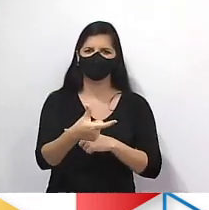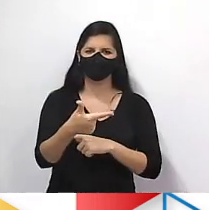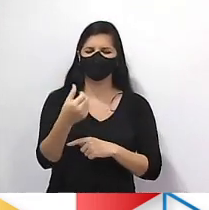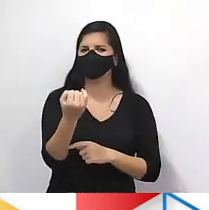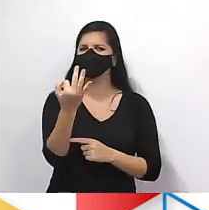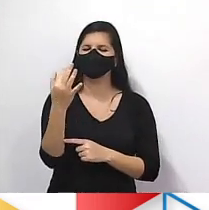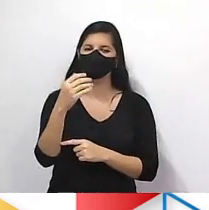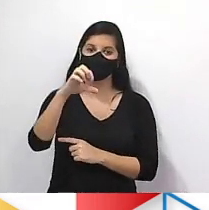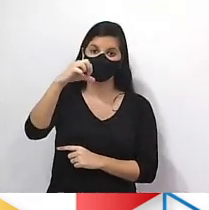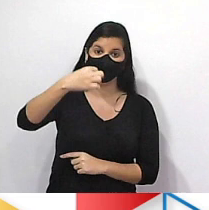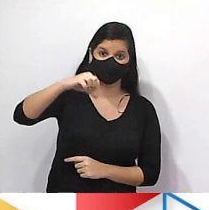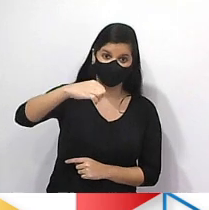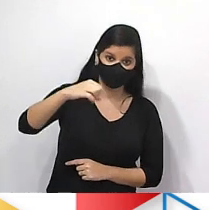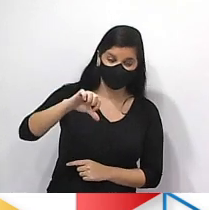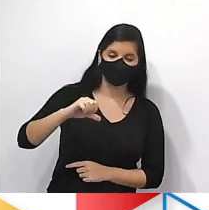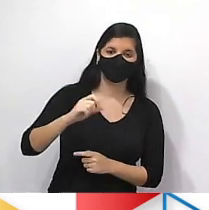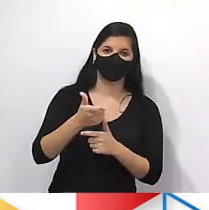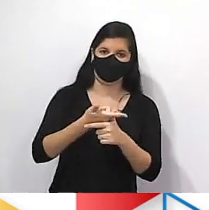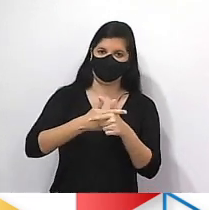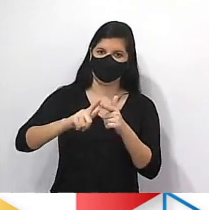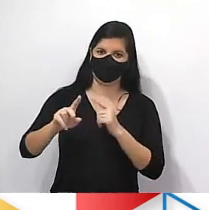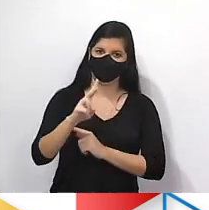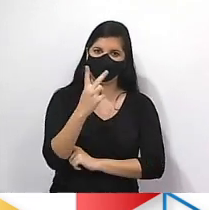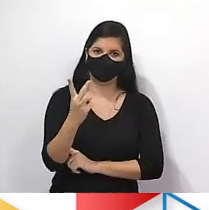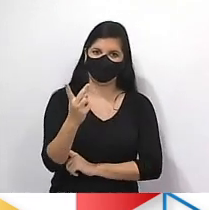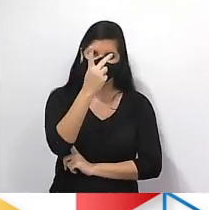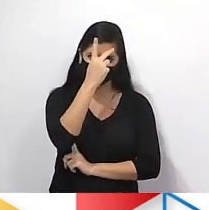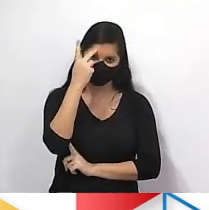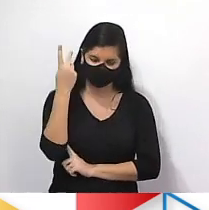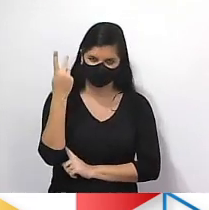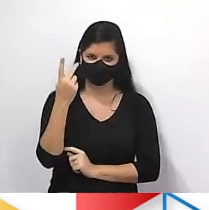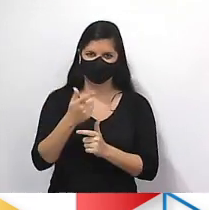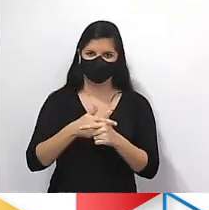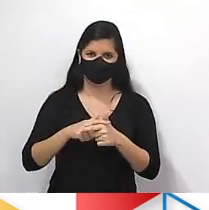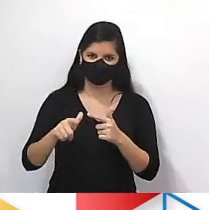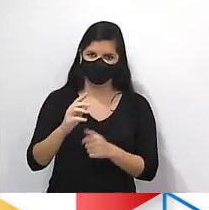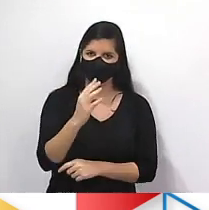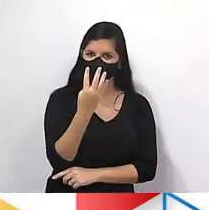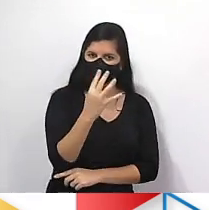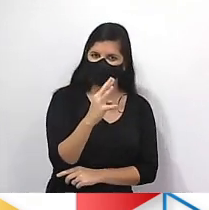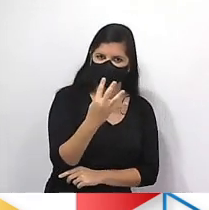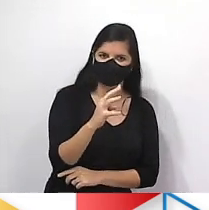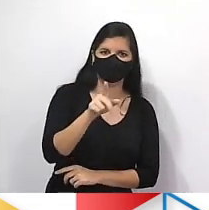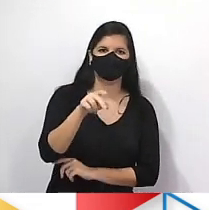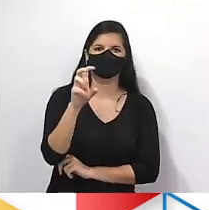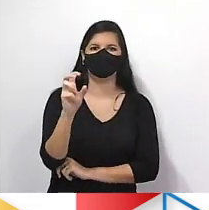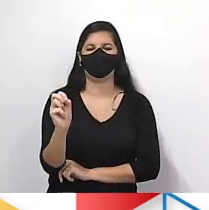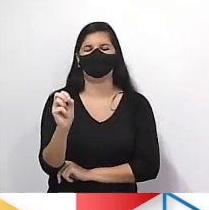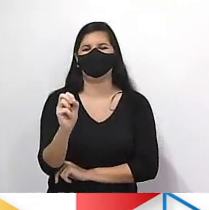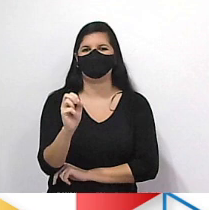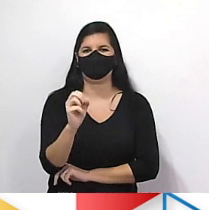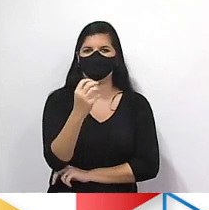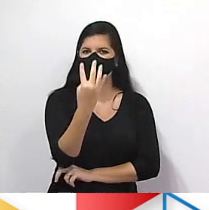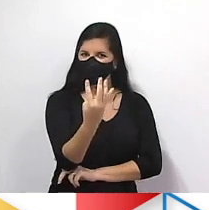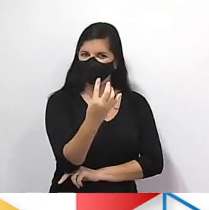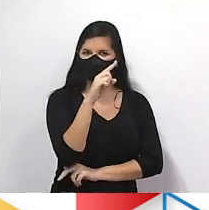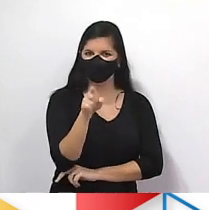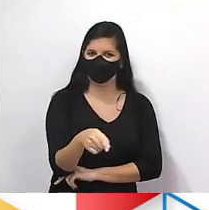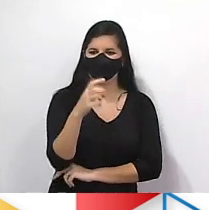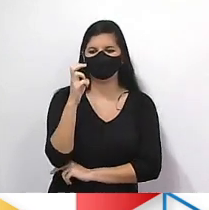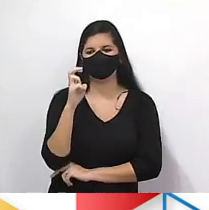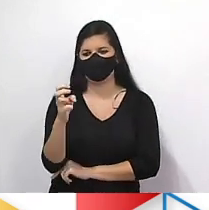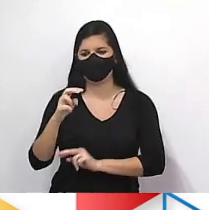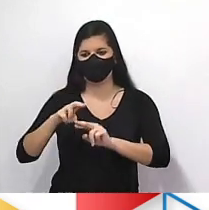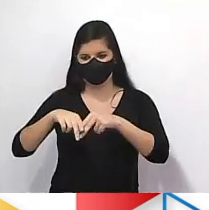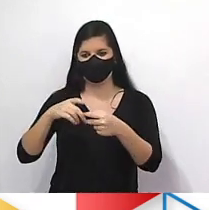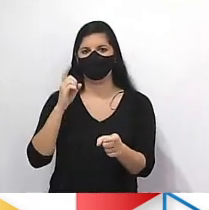para 2 pessoas, provavelmente, né? Claro, vai dar 4,50, ou seja, 4,5. Por isso está marcado